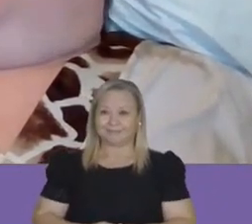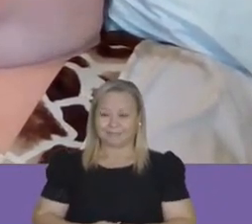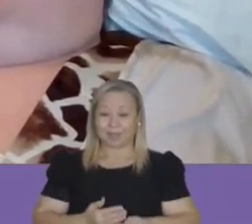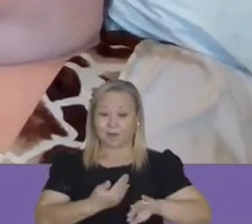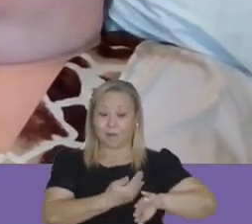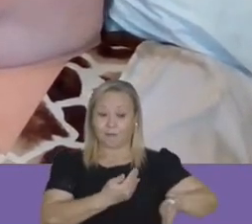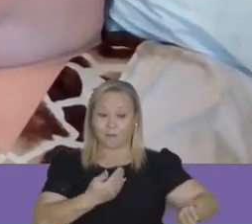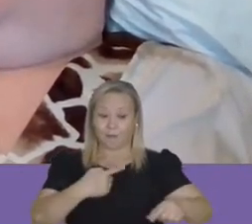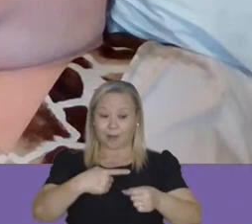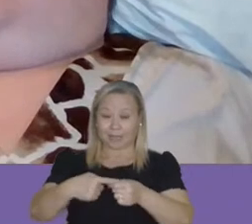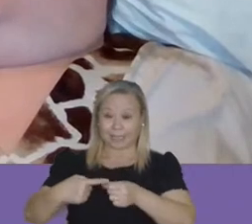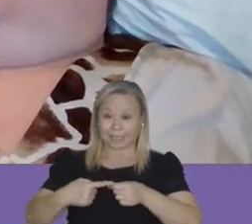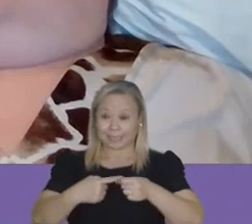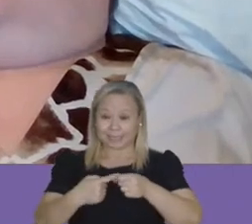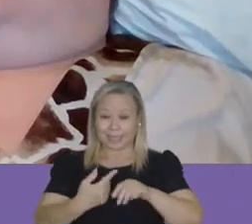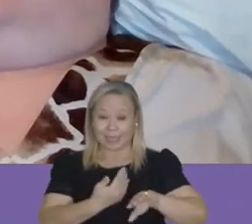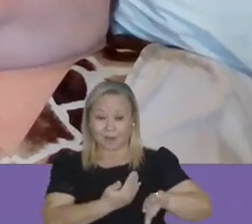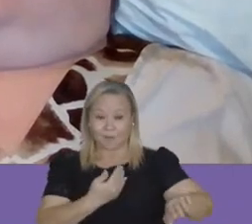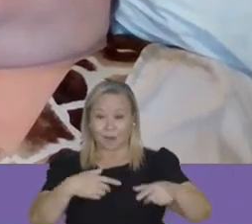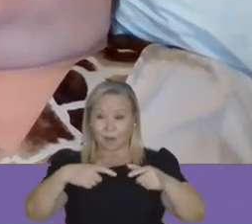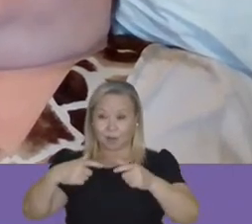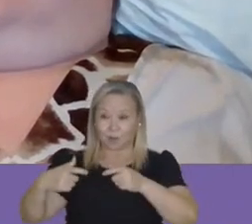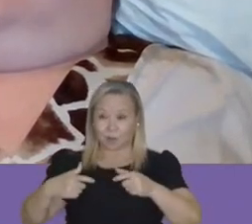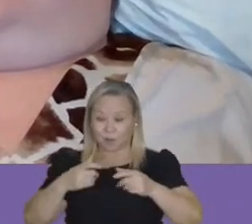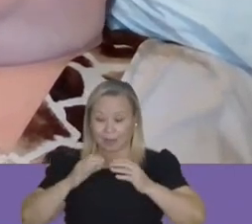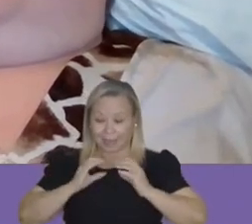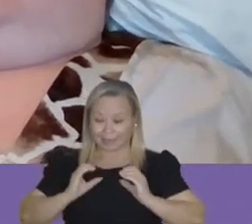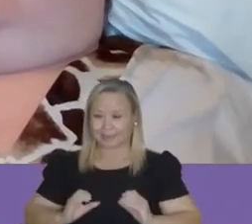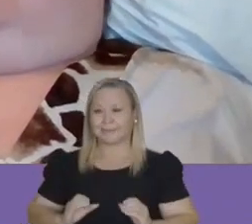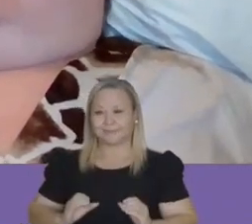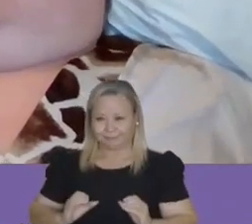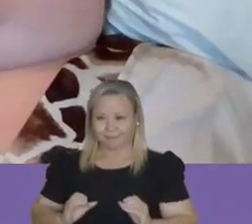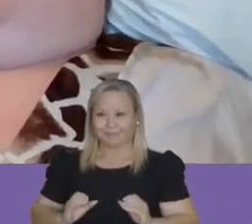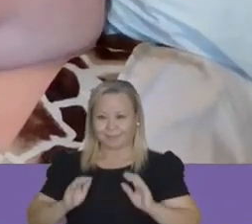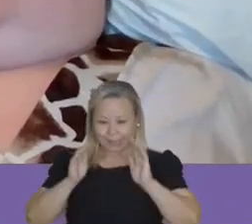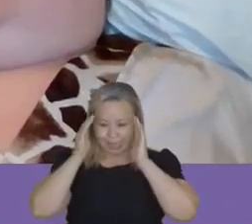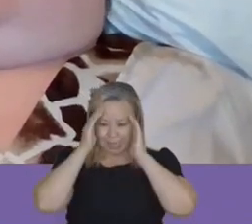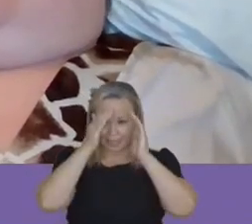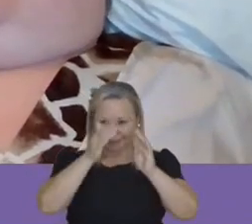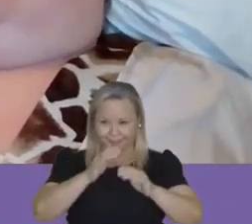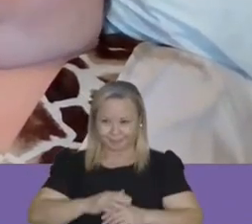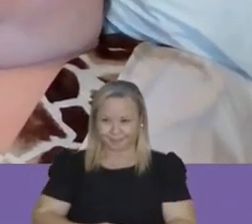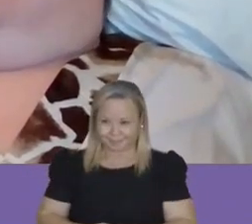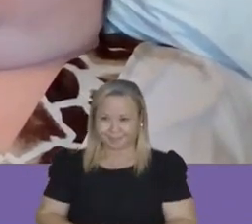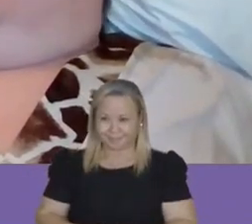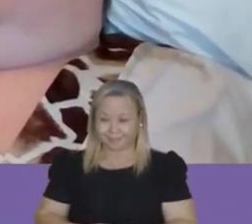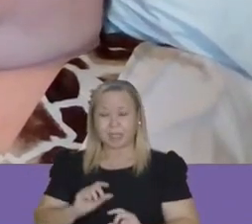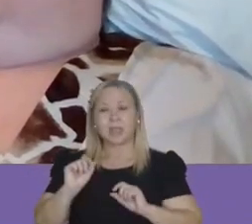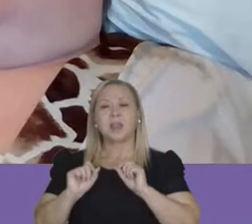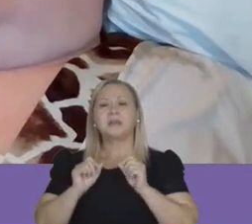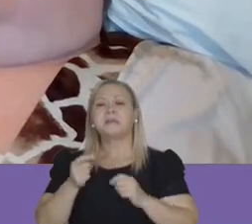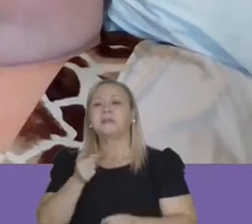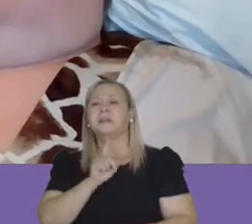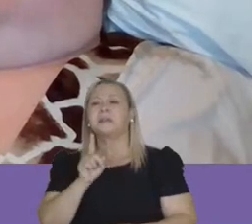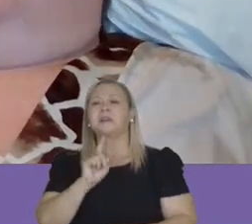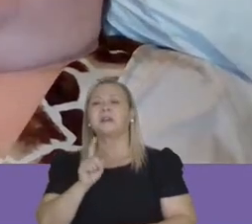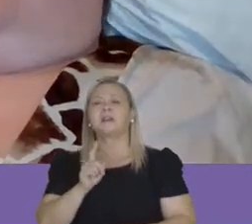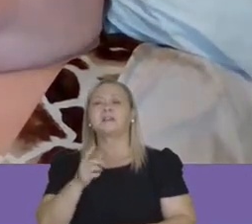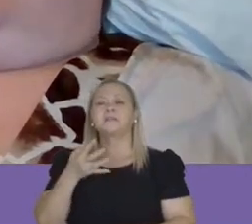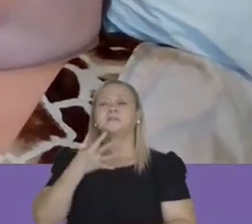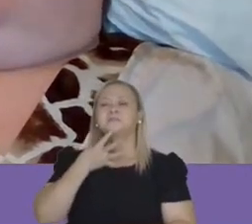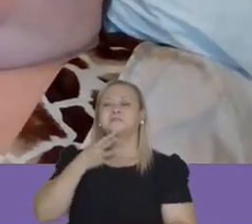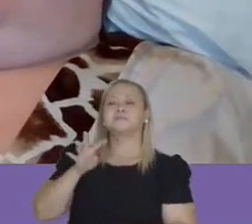né, para fora do lugar do cidadão, da cidadania. Então, quem não